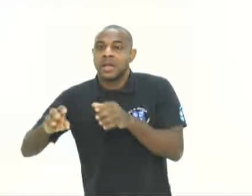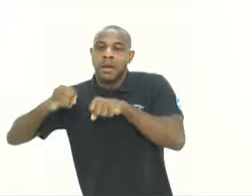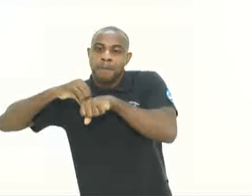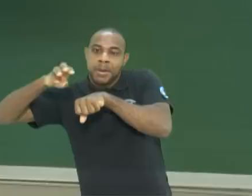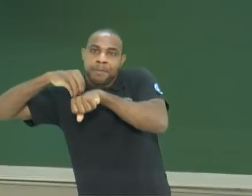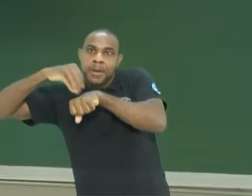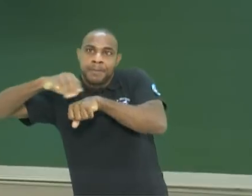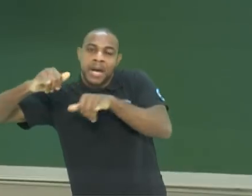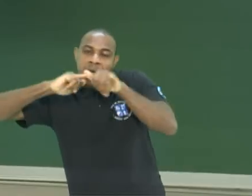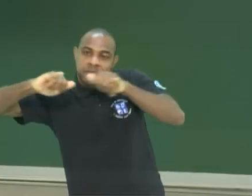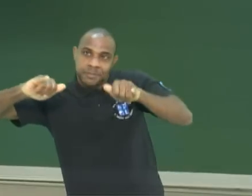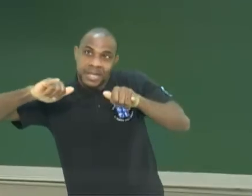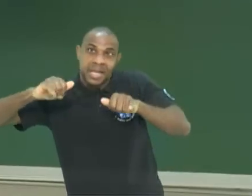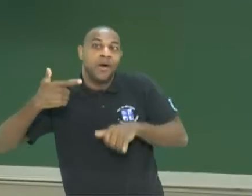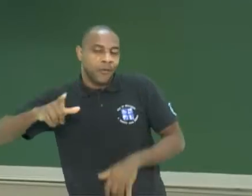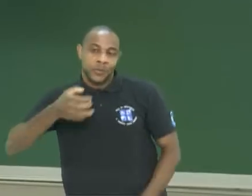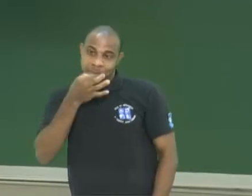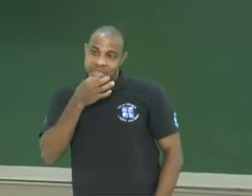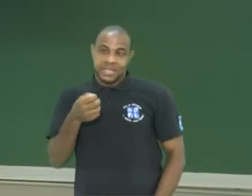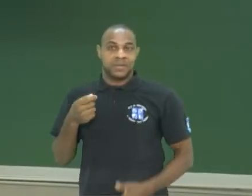uma outra opinião dele.